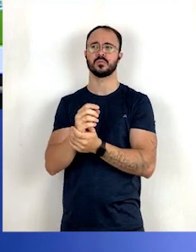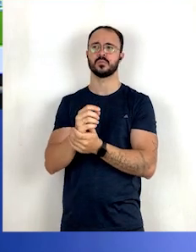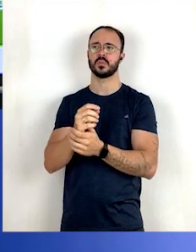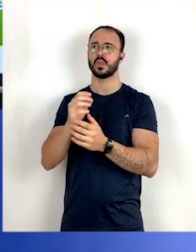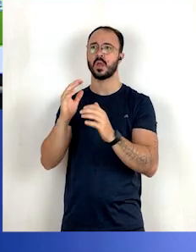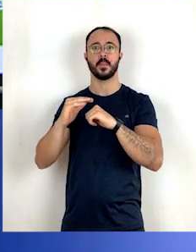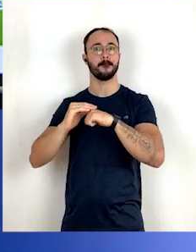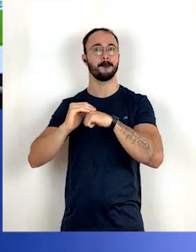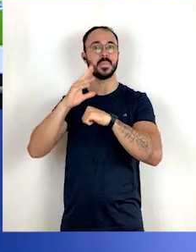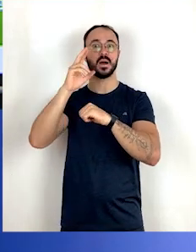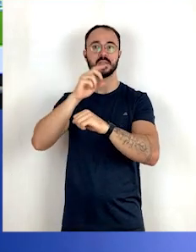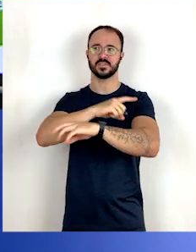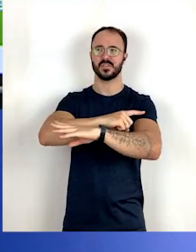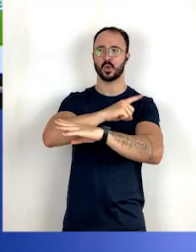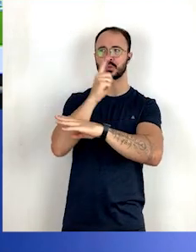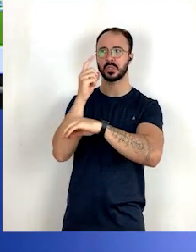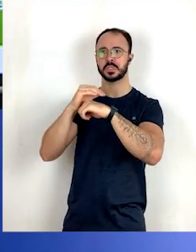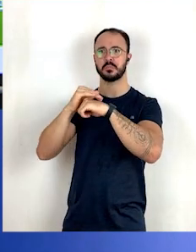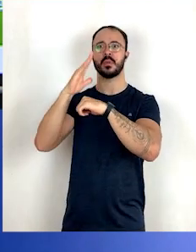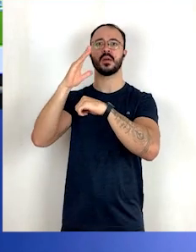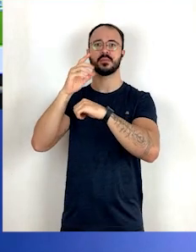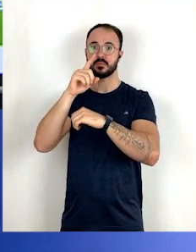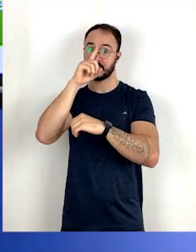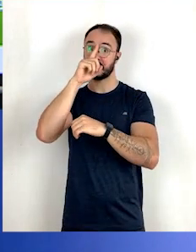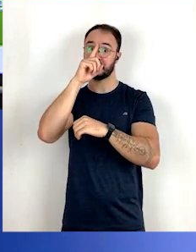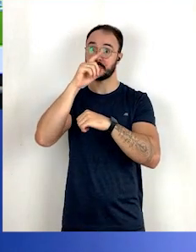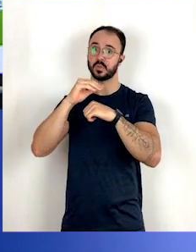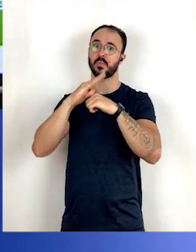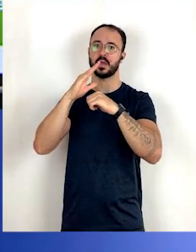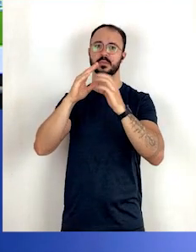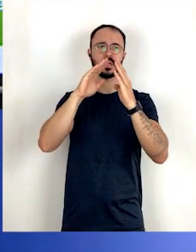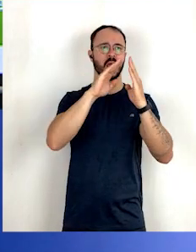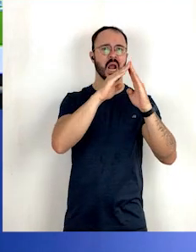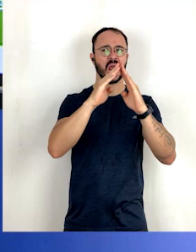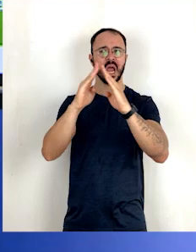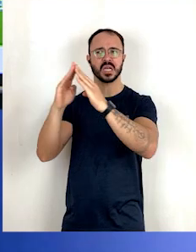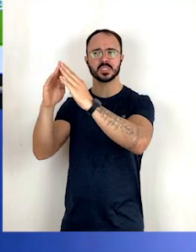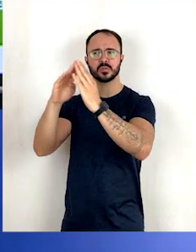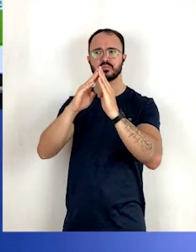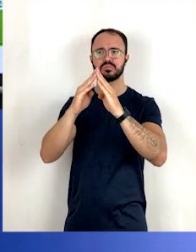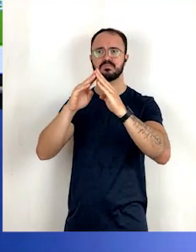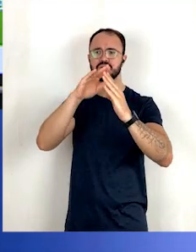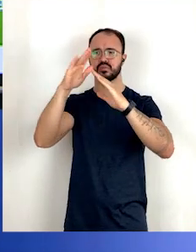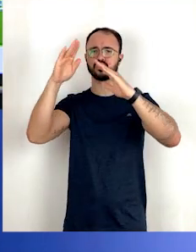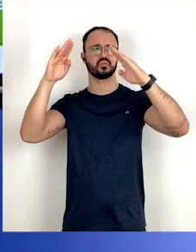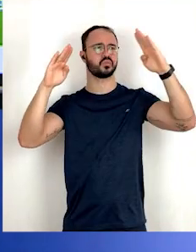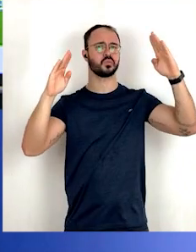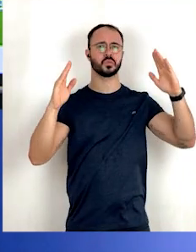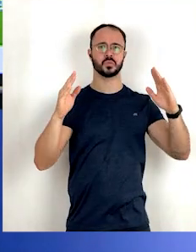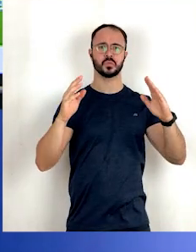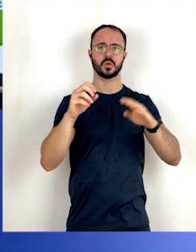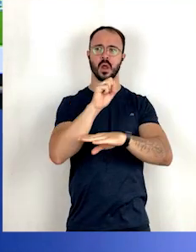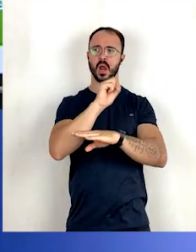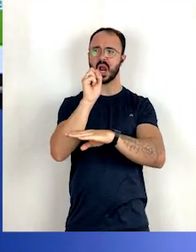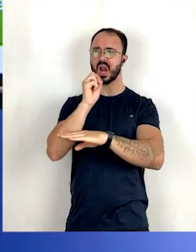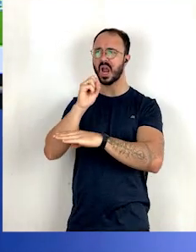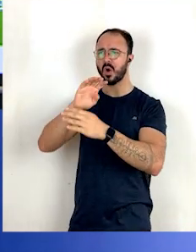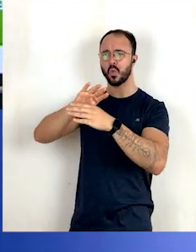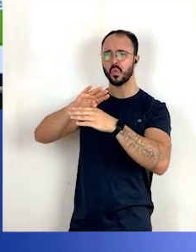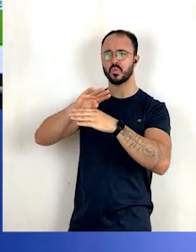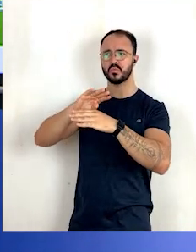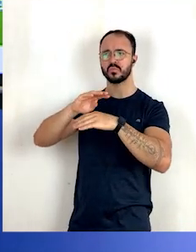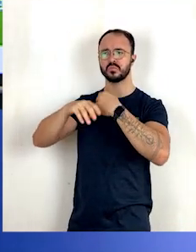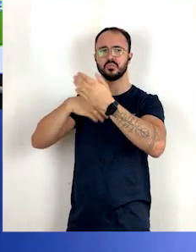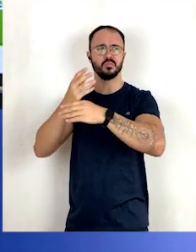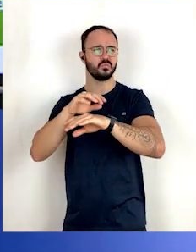moderados. Telhas são arrancadas e carros são tombados. Na escala F2, nós temos a velocidade de 181